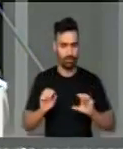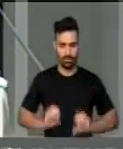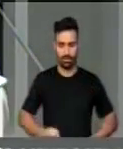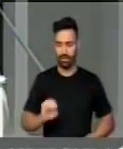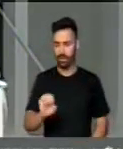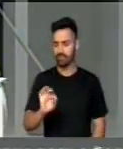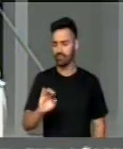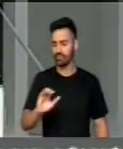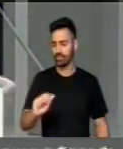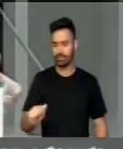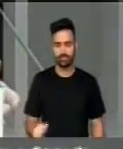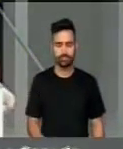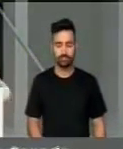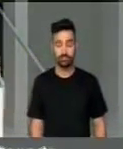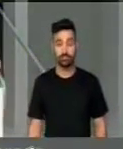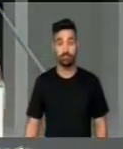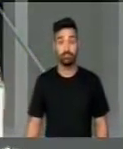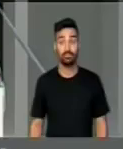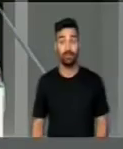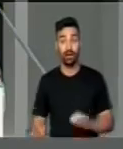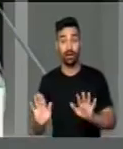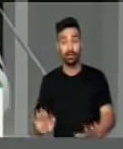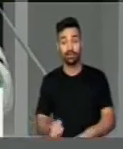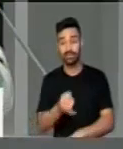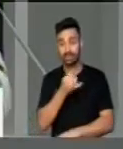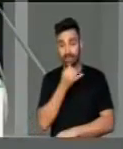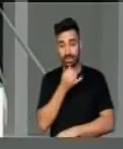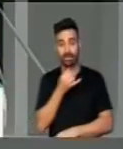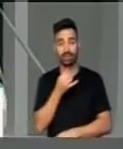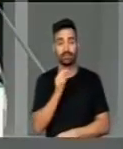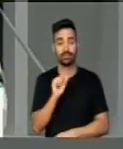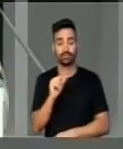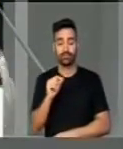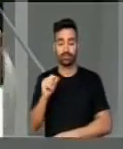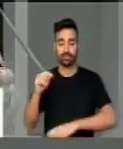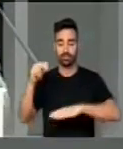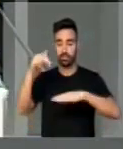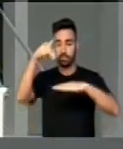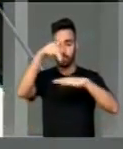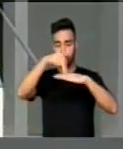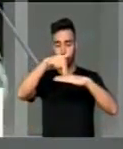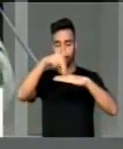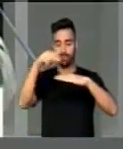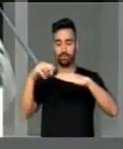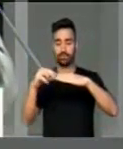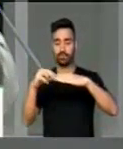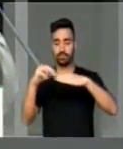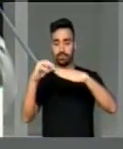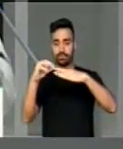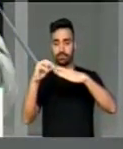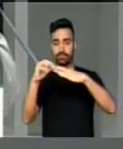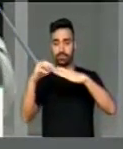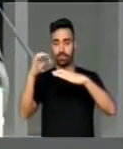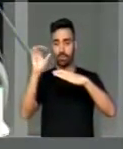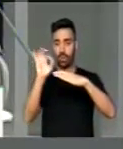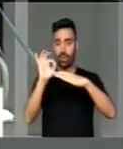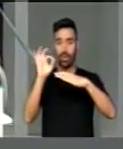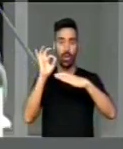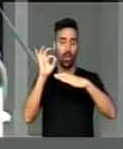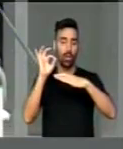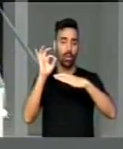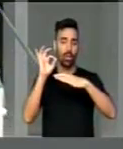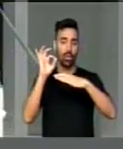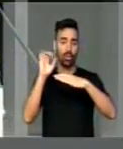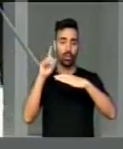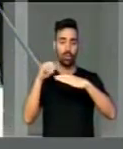pôde observar. E, infelizmente, tivemos que colocar no mais alto do pódio, como medalha de ouro, o novo presidente dessa